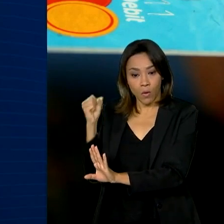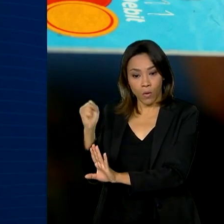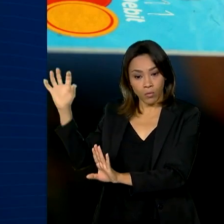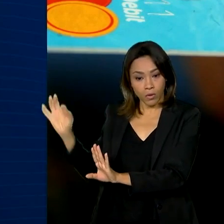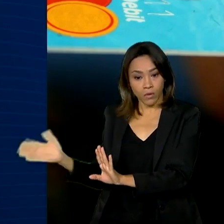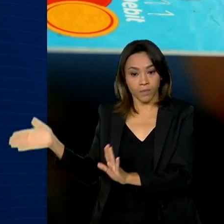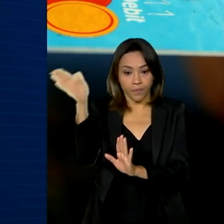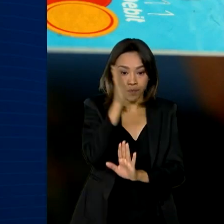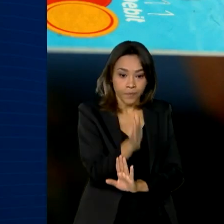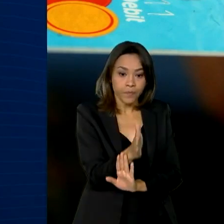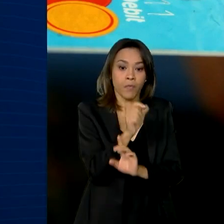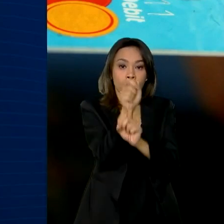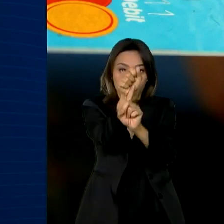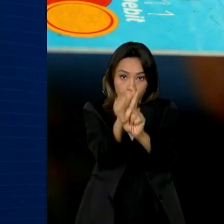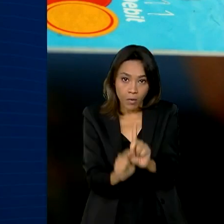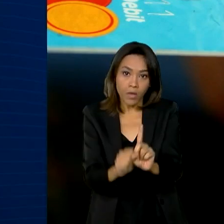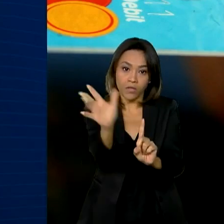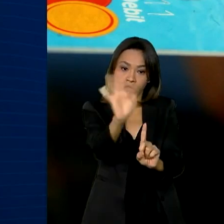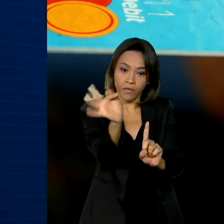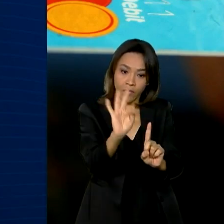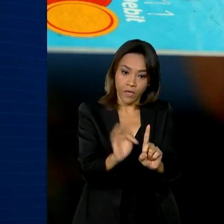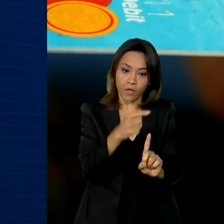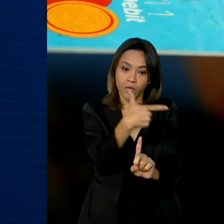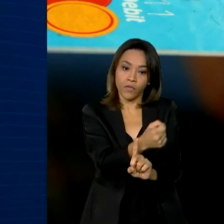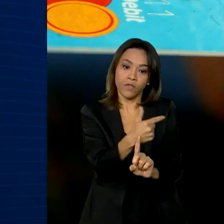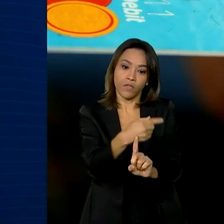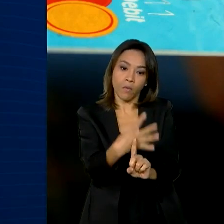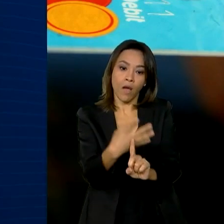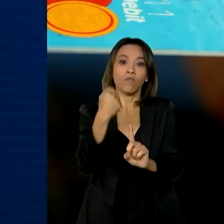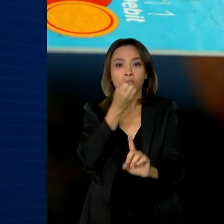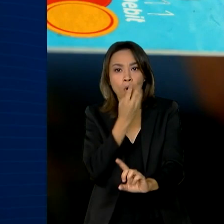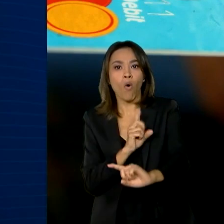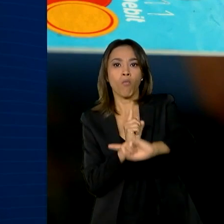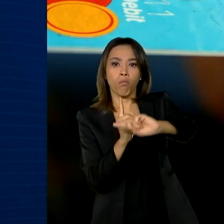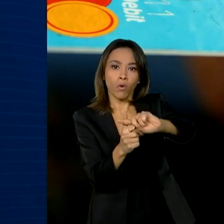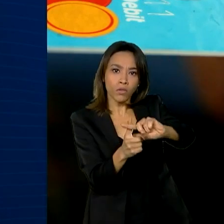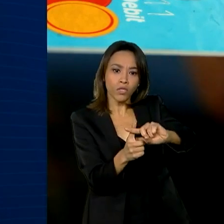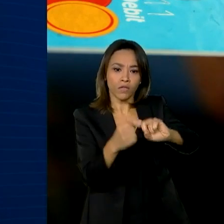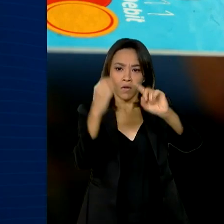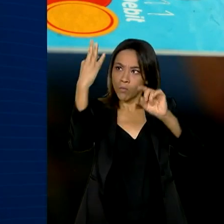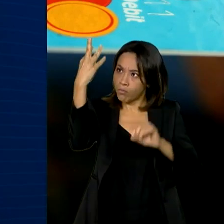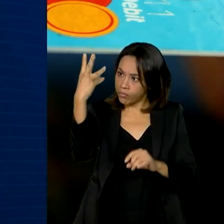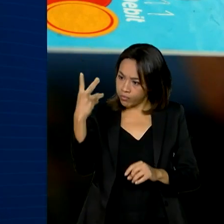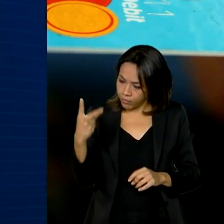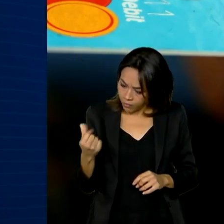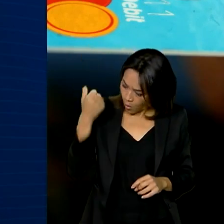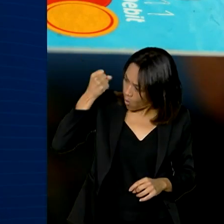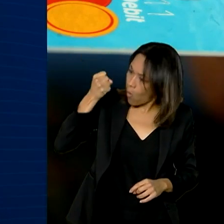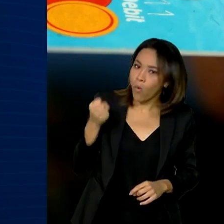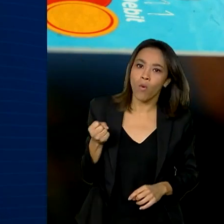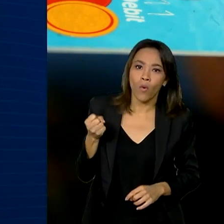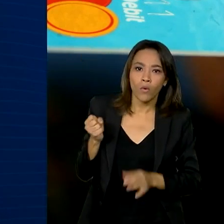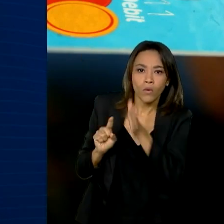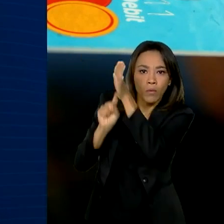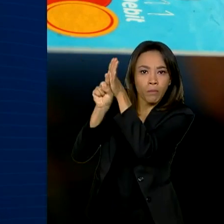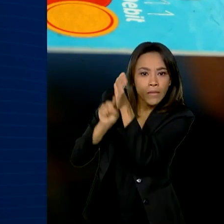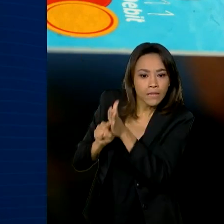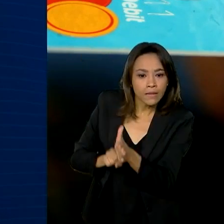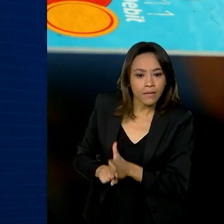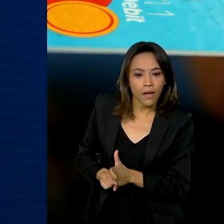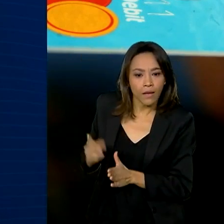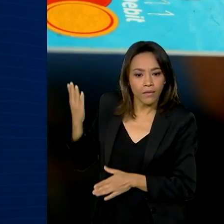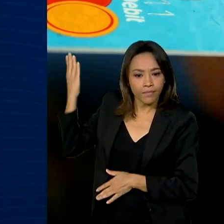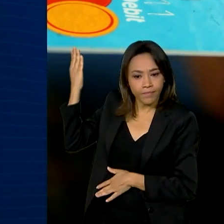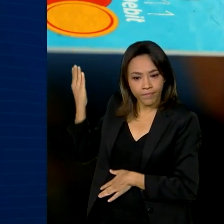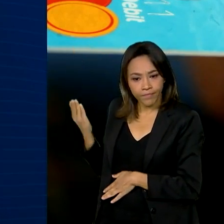Em fevereiro de 2024, as taxas foram positivas em 6 das 8 atividades pesquisadas. A categoria